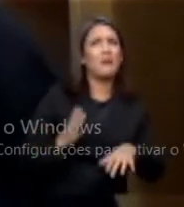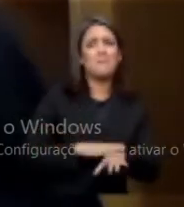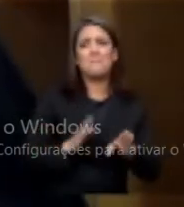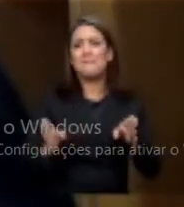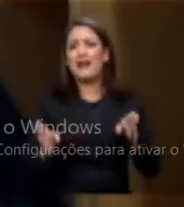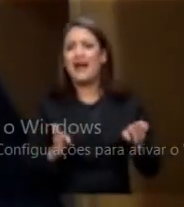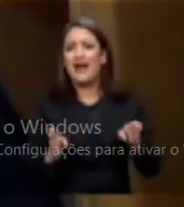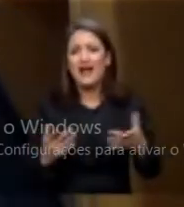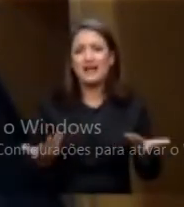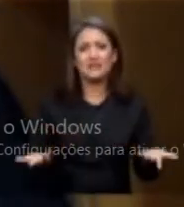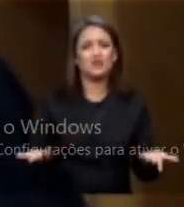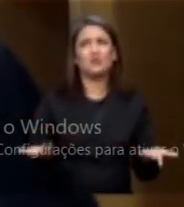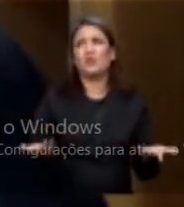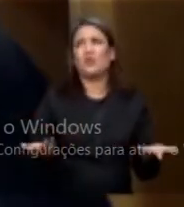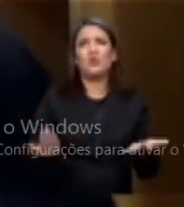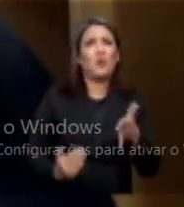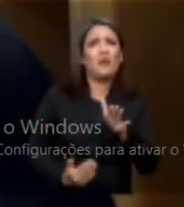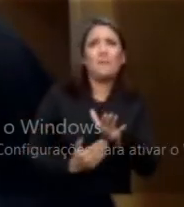prazo,